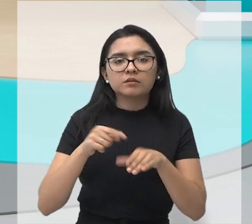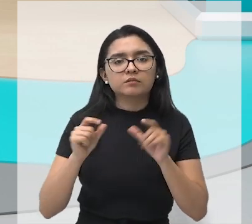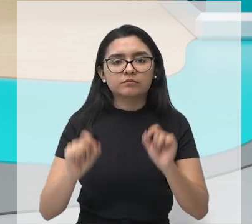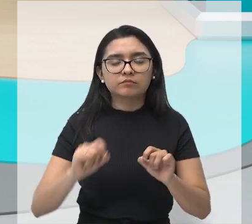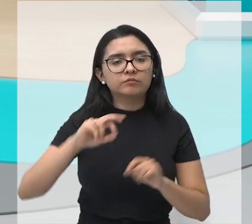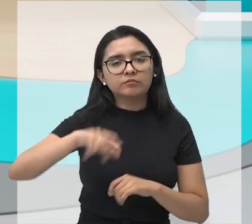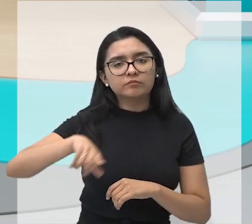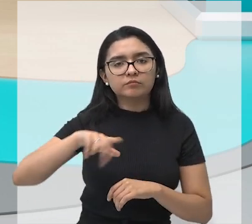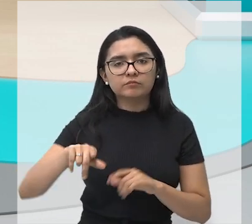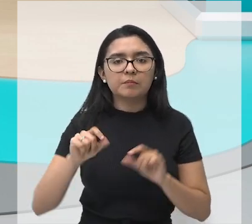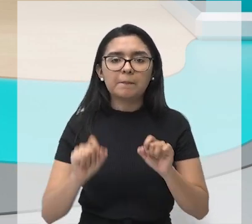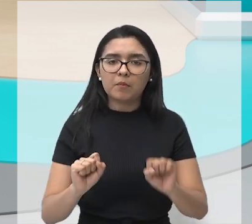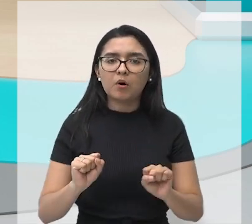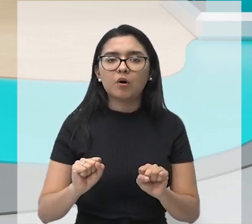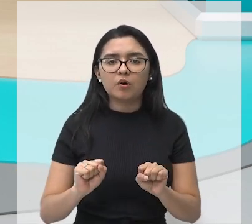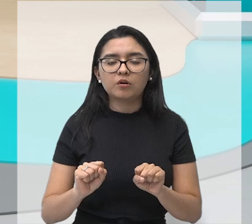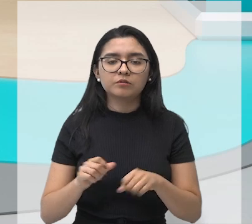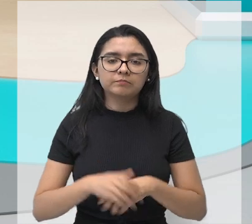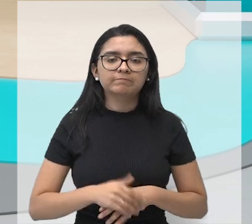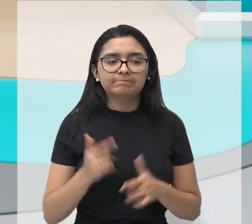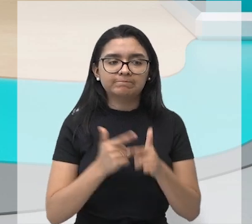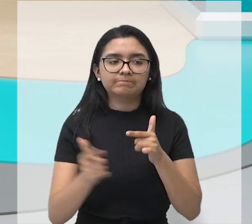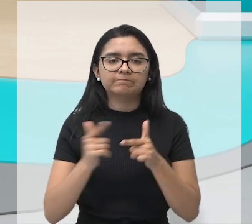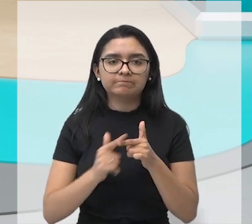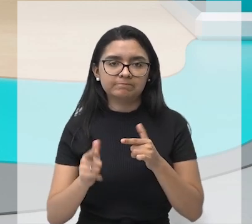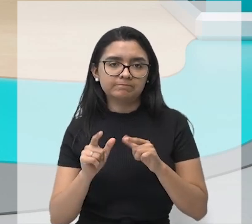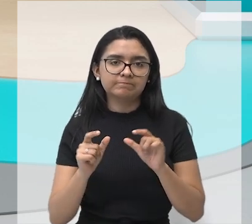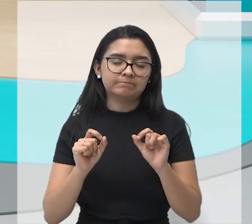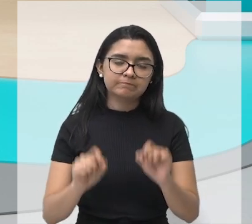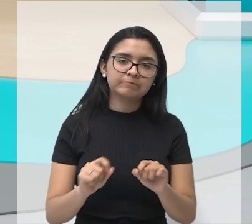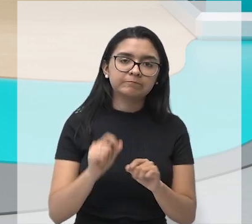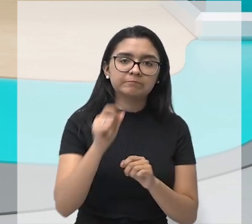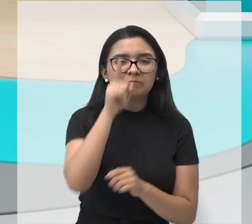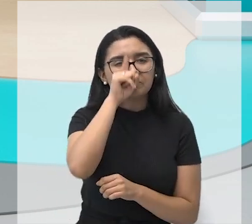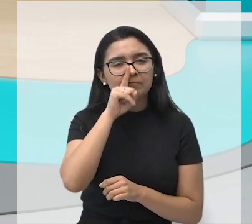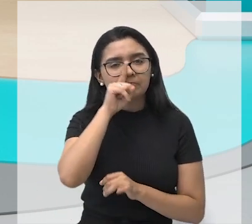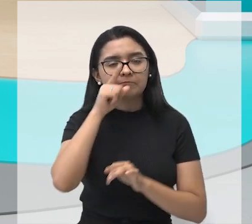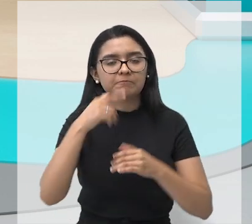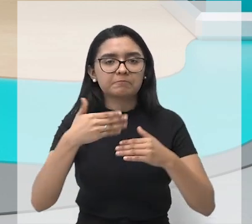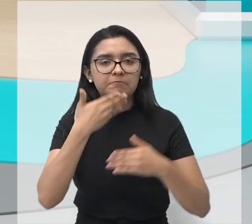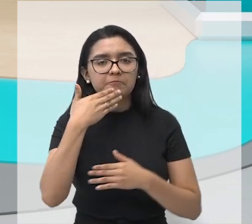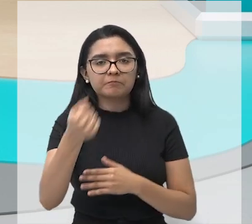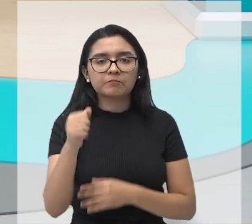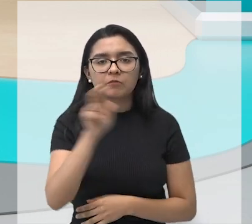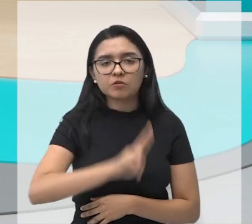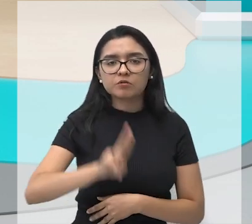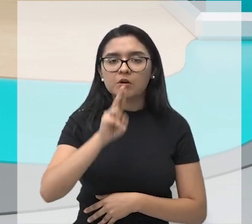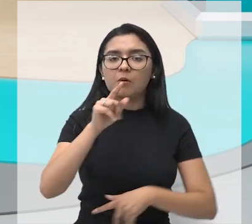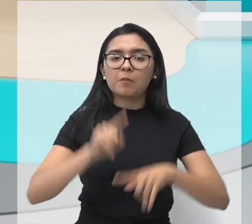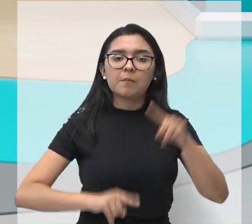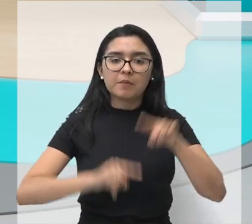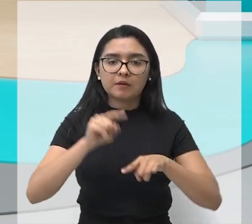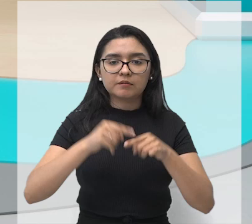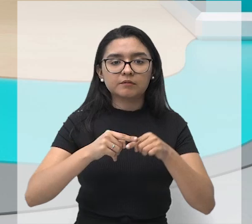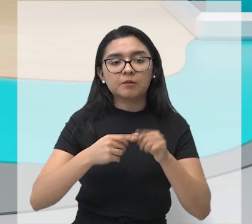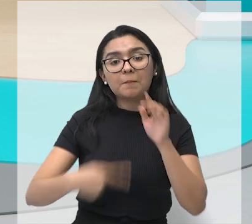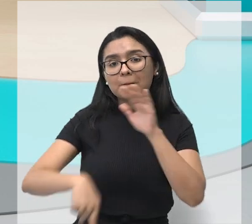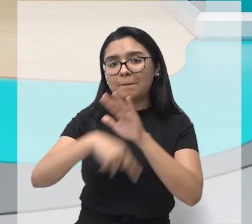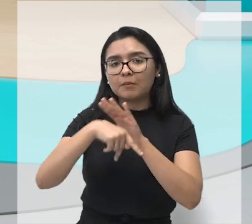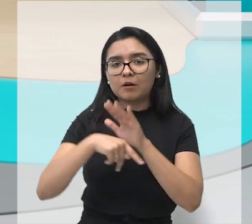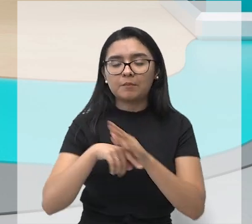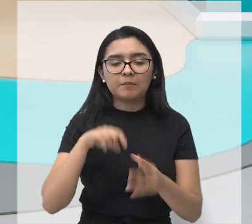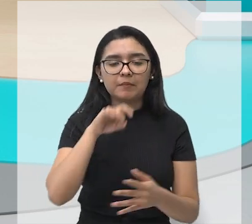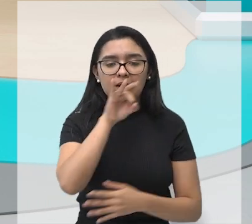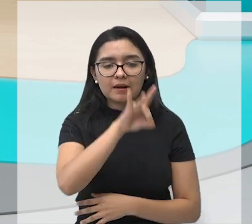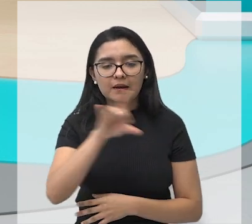né? Só que a gente pode se machucar e aí é muito perigoso. Então é melhor nós utilizarmos os equipamentos próprios para